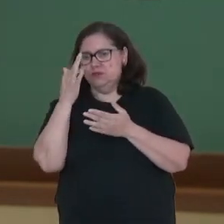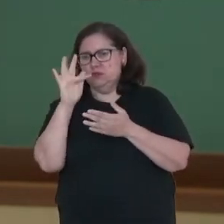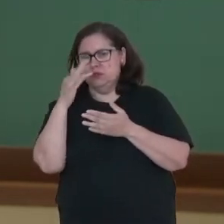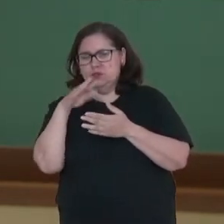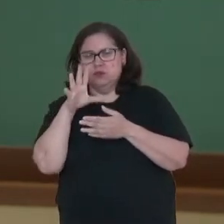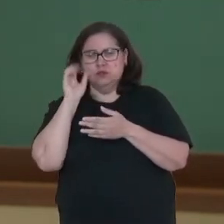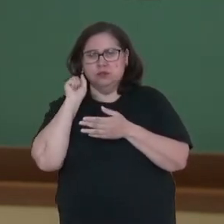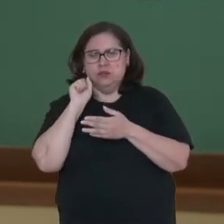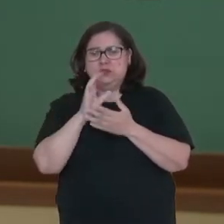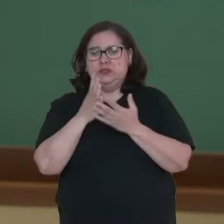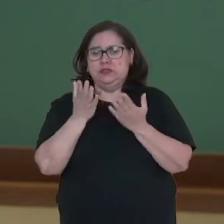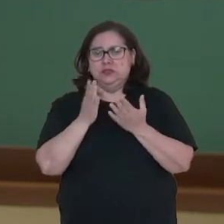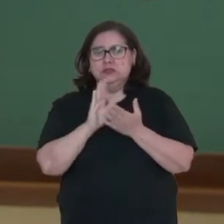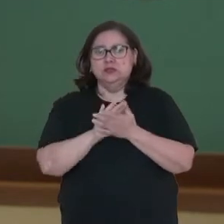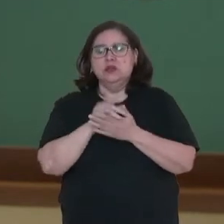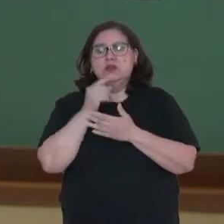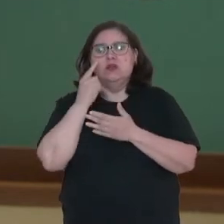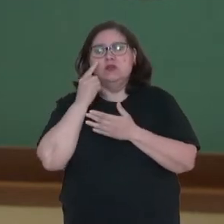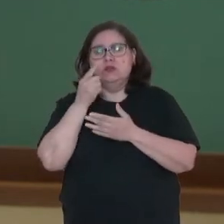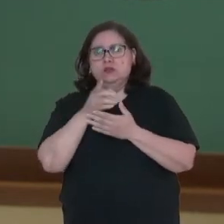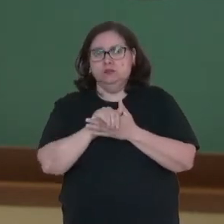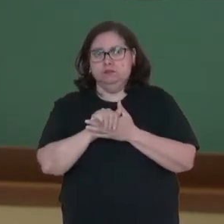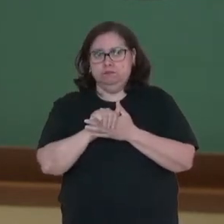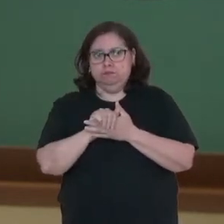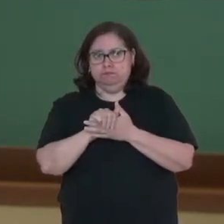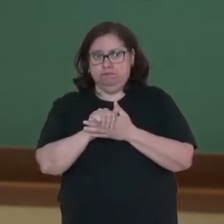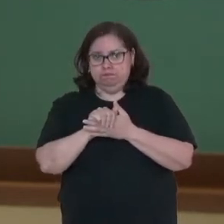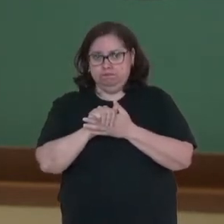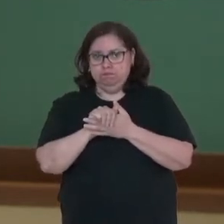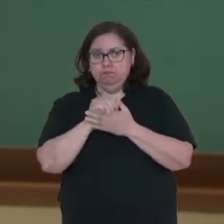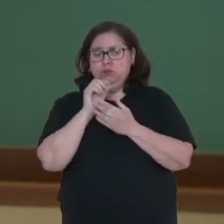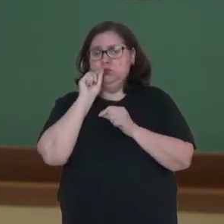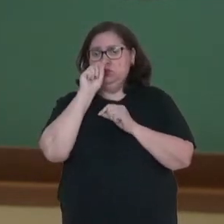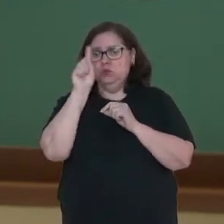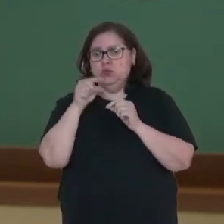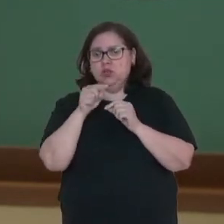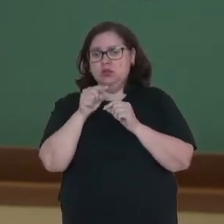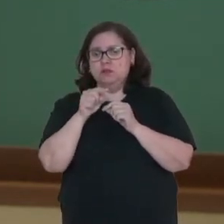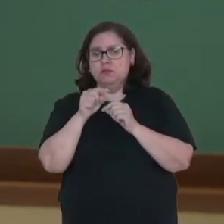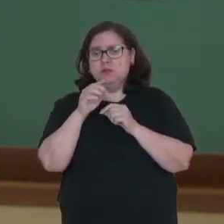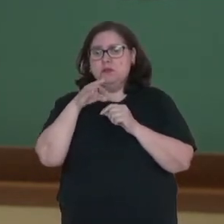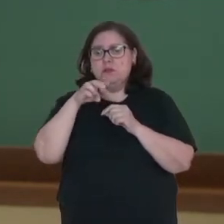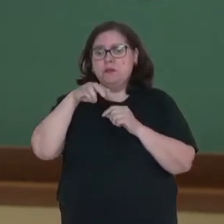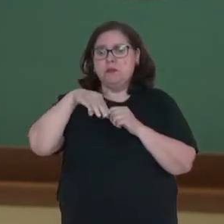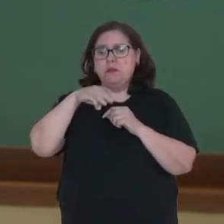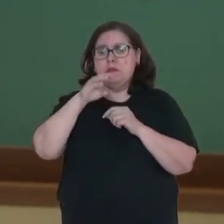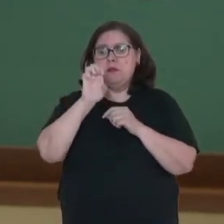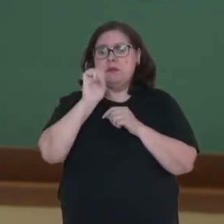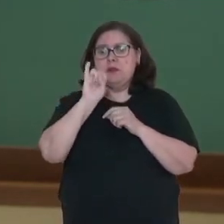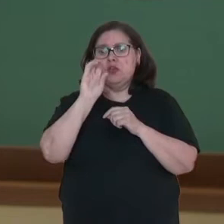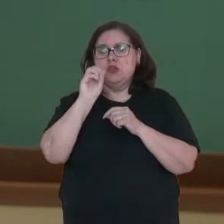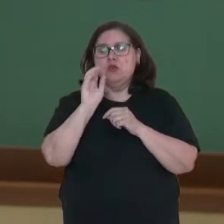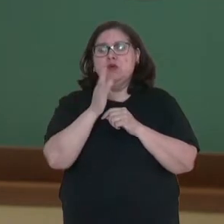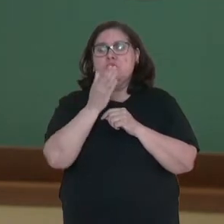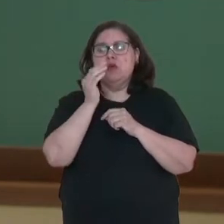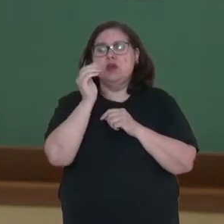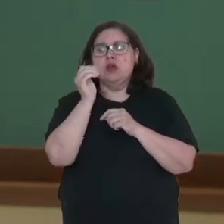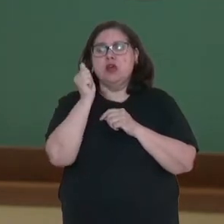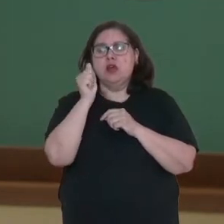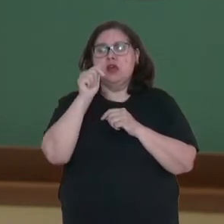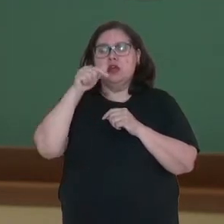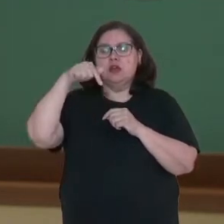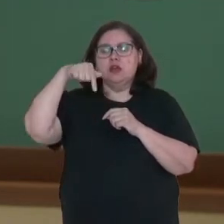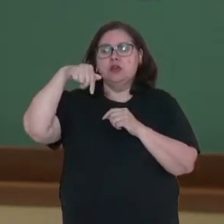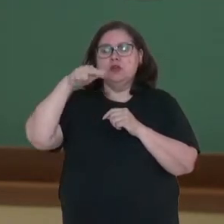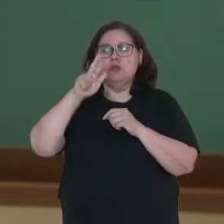de ouvir. Vamos lá, ó. O que é meio aquoso? Uma solução aquosa é